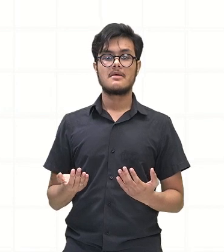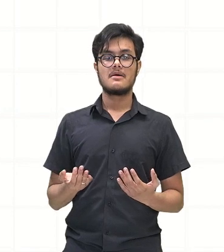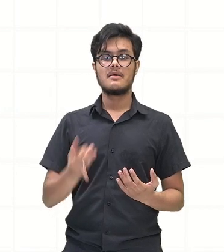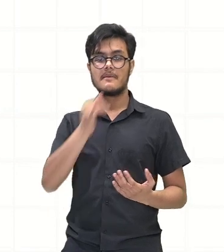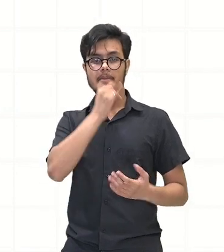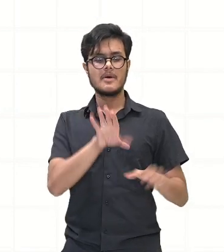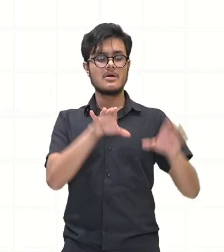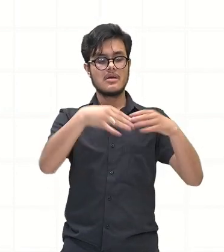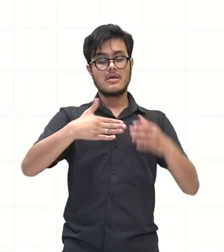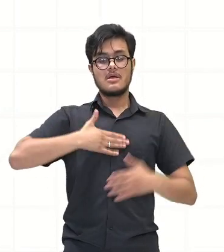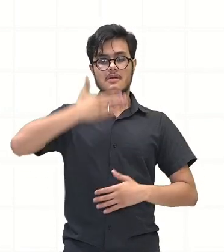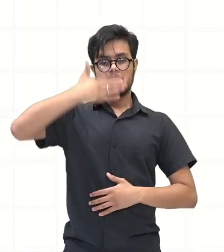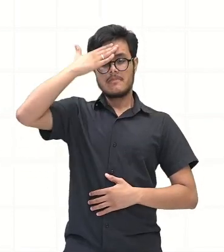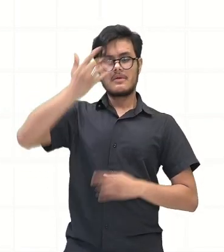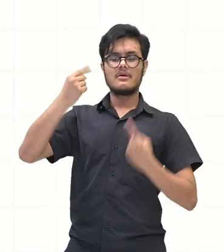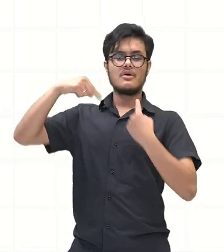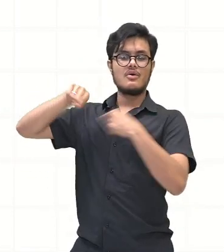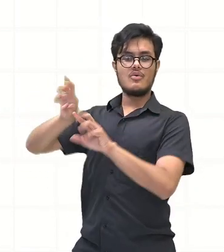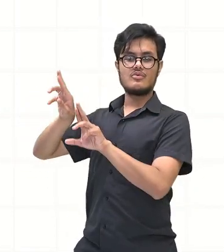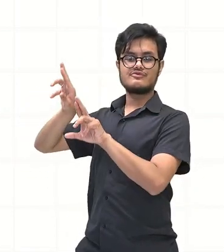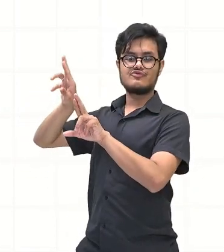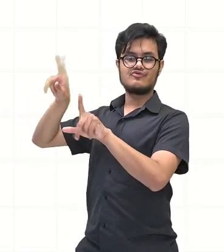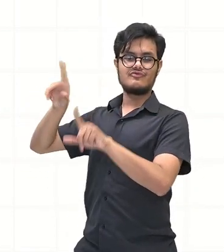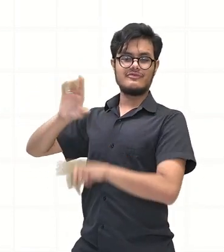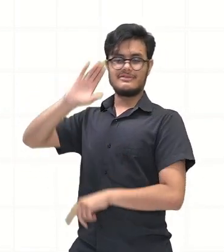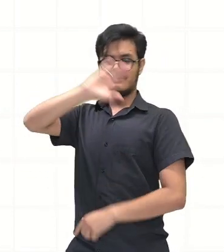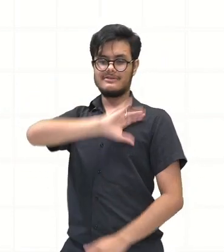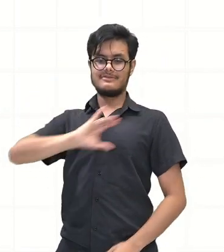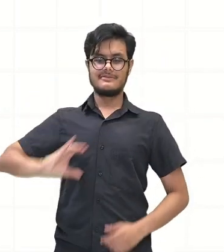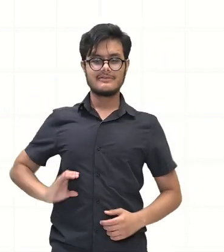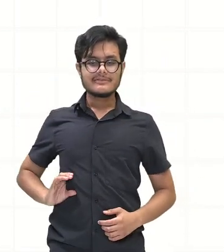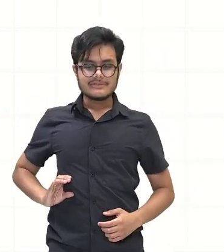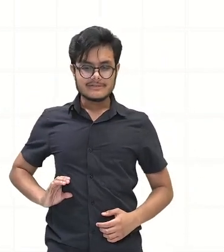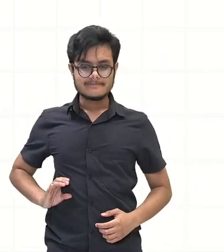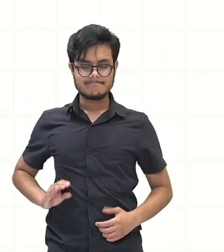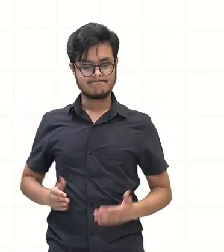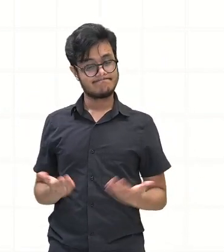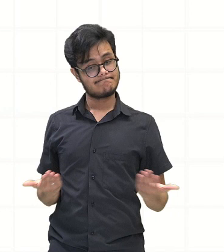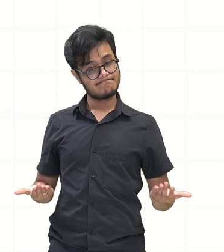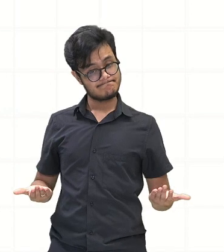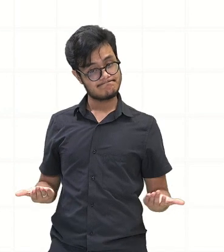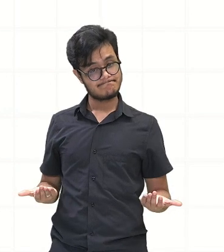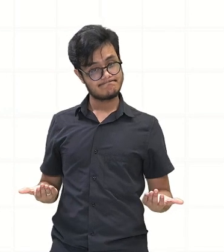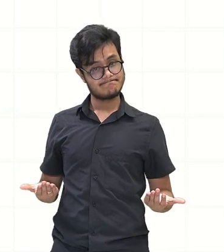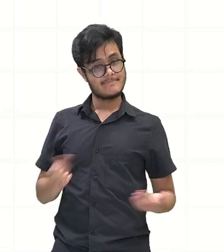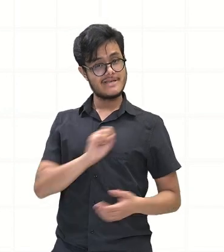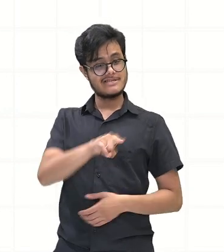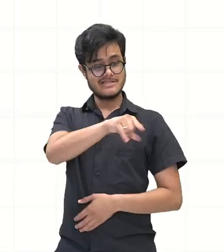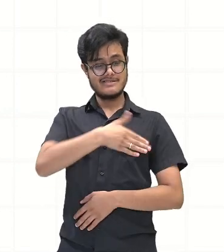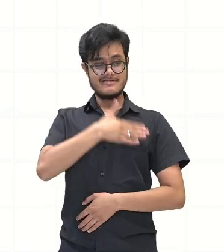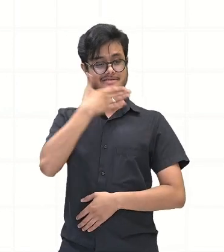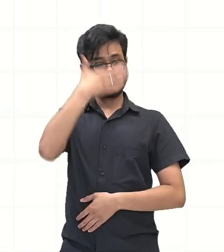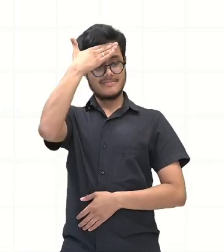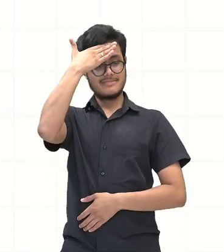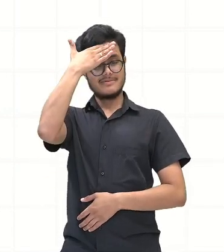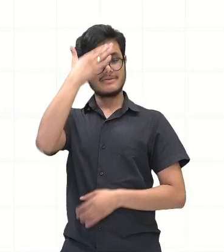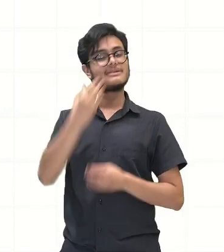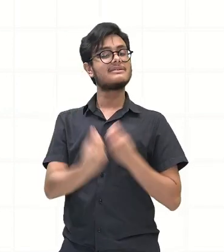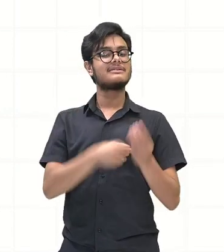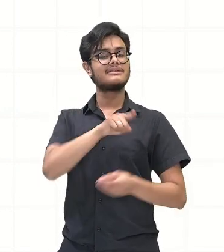uma religião que era diferente da religião cristã. Então, eles acreditavam que se eles acabassem